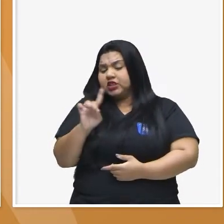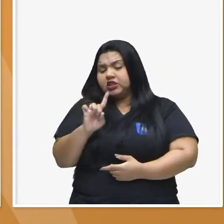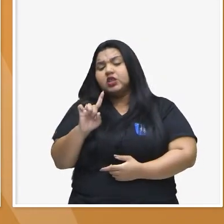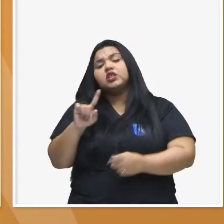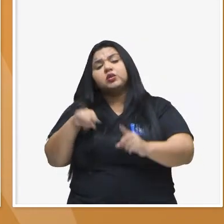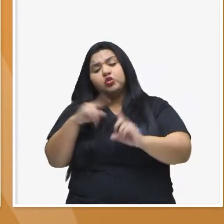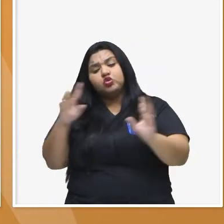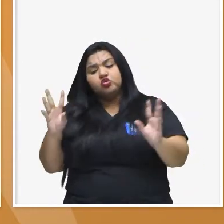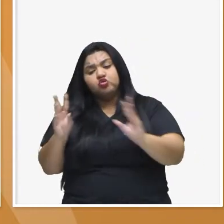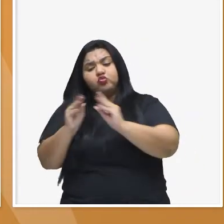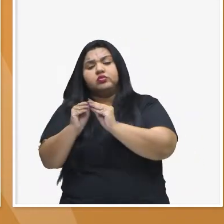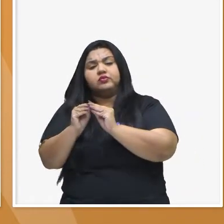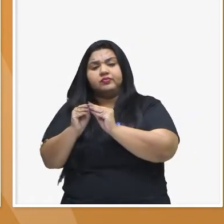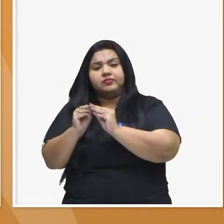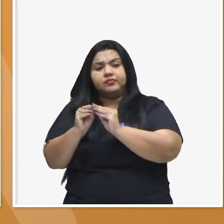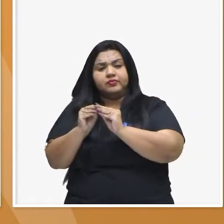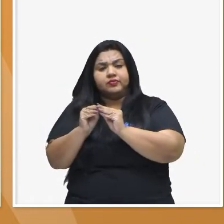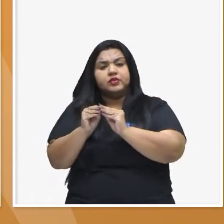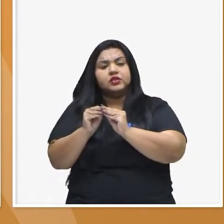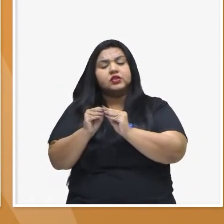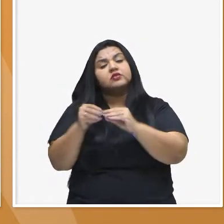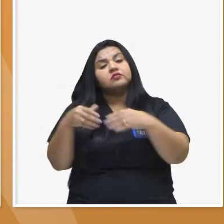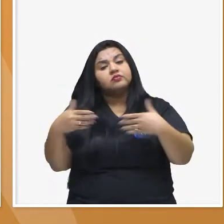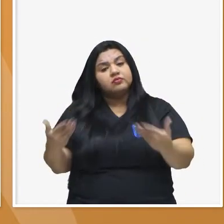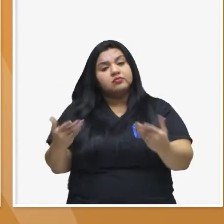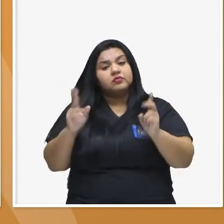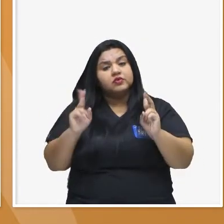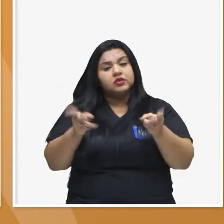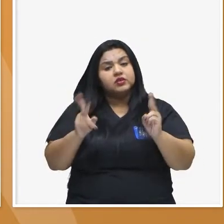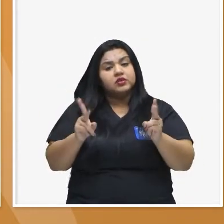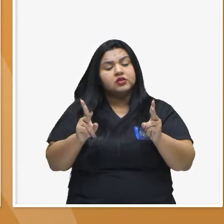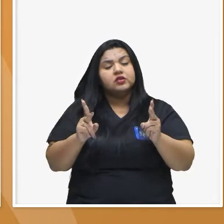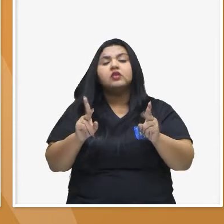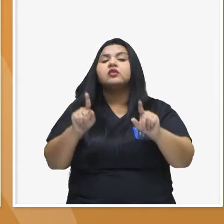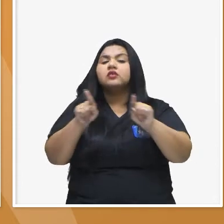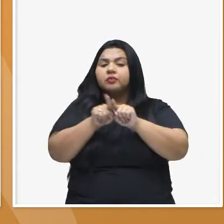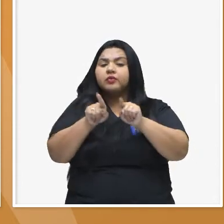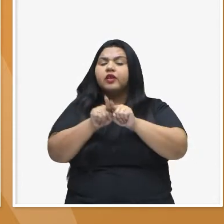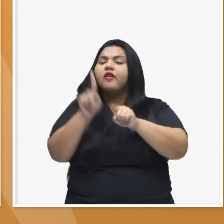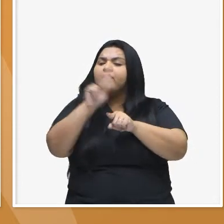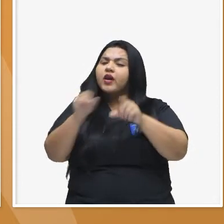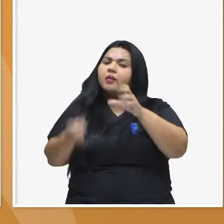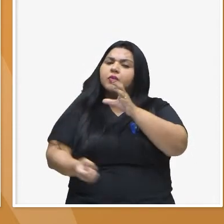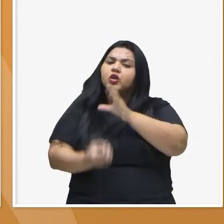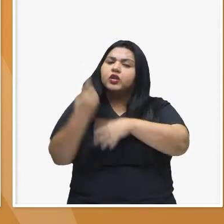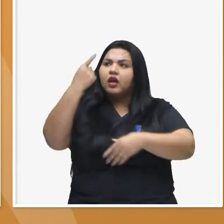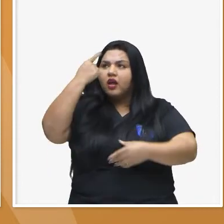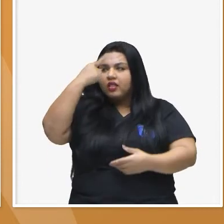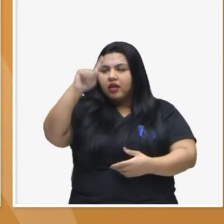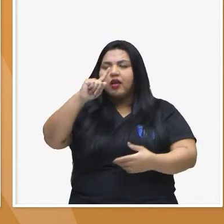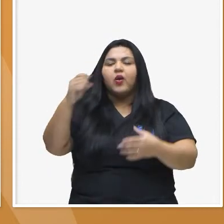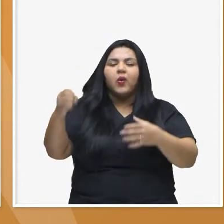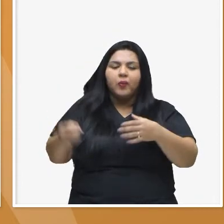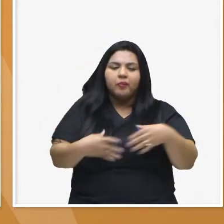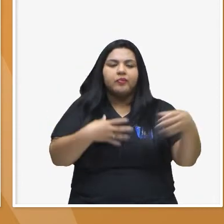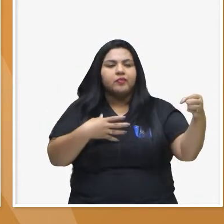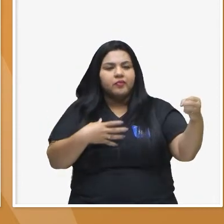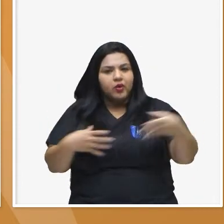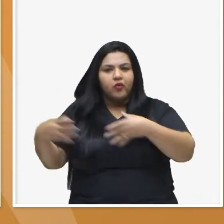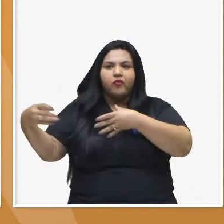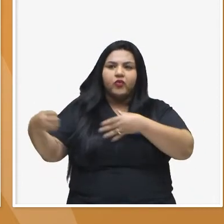as ideias. E mesmo assim, ainda vai brotar novas ideias. Então começa tudo de novo.